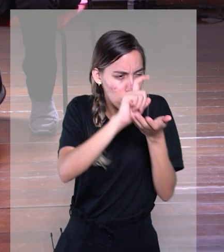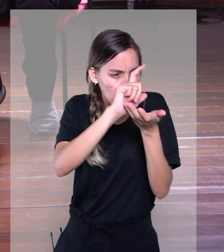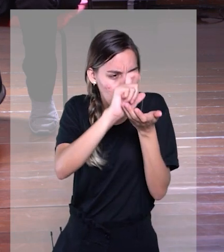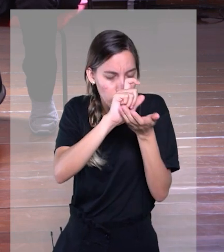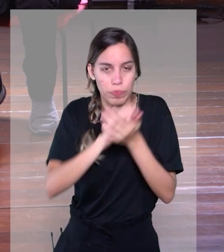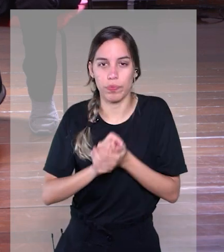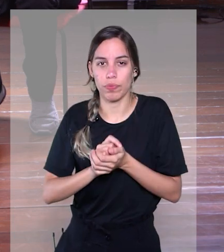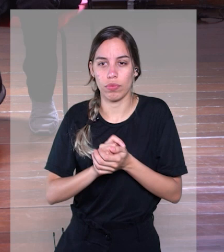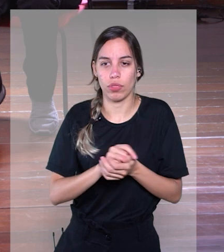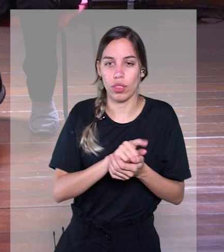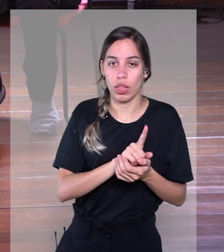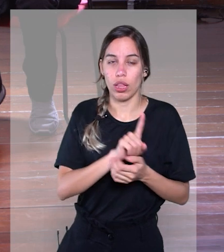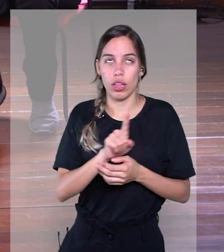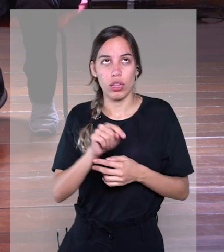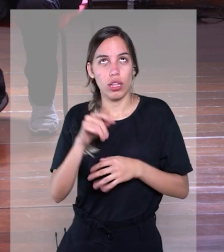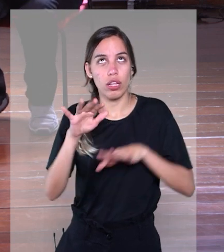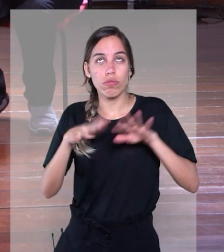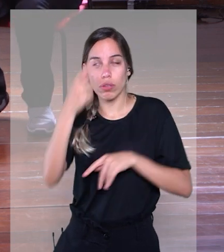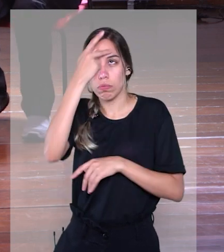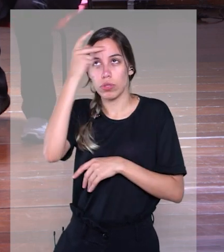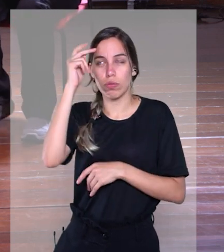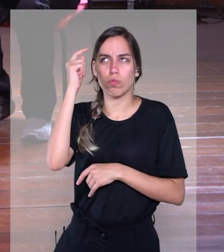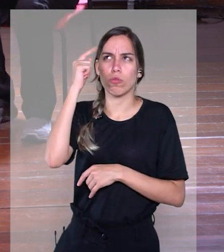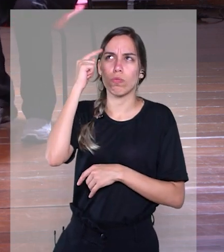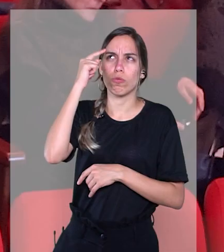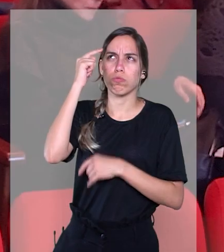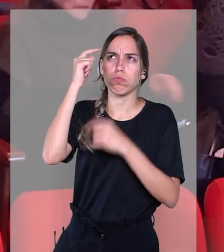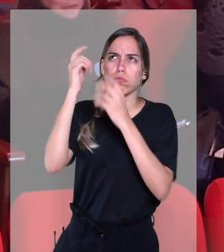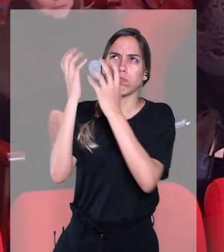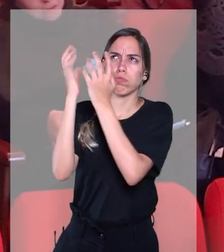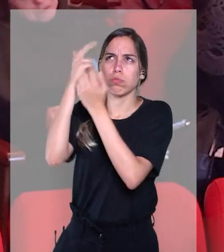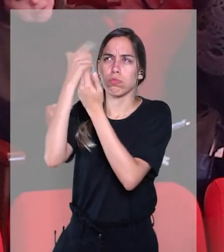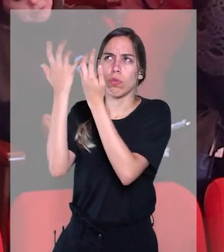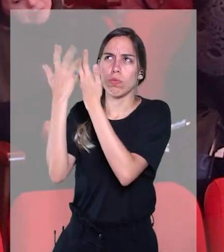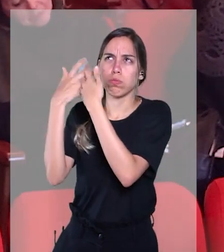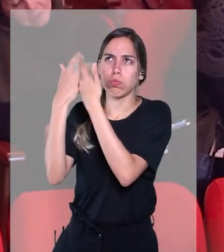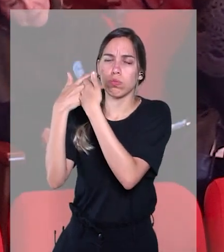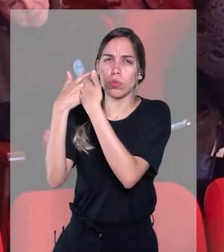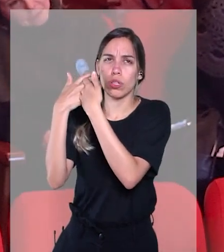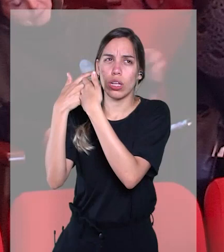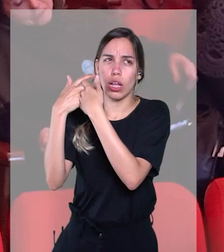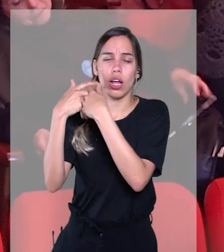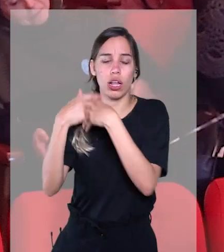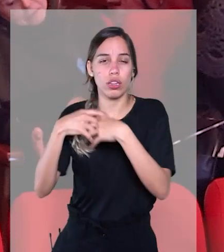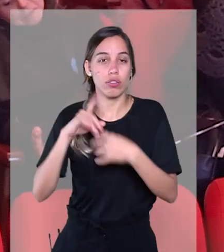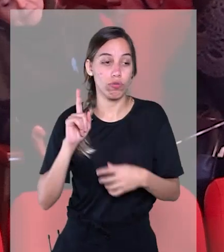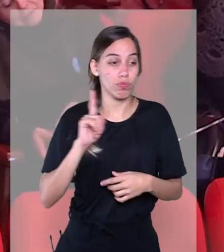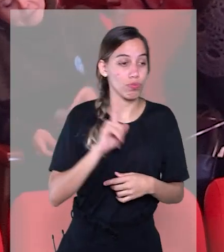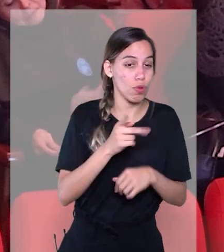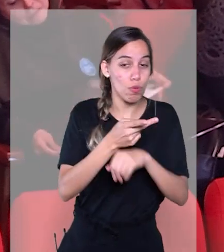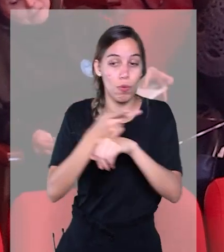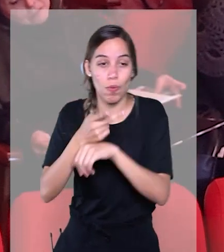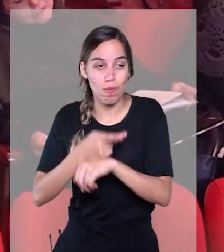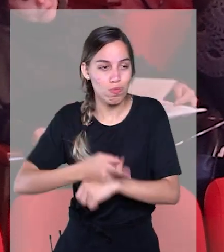está na cabeça dele, que vai se materializar às vezes na caminhada, na viagem. E o Carlos era o contrário. Assim. Diversas pessoas